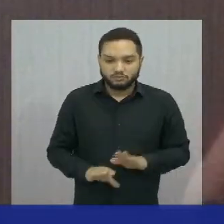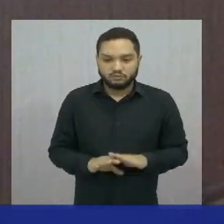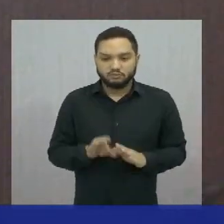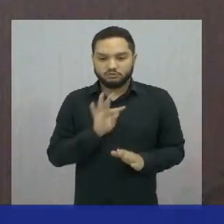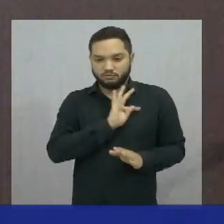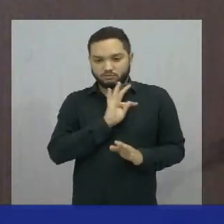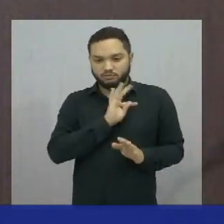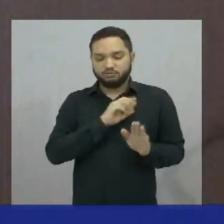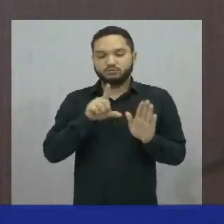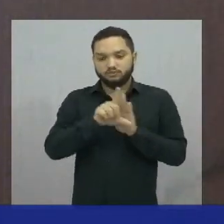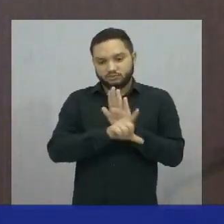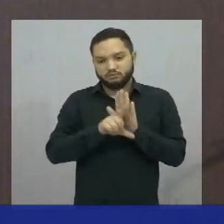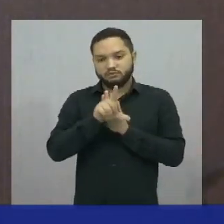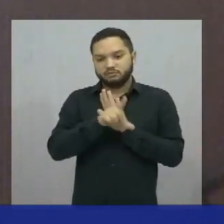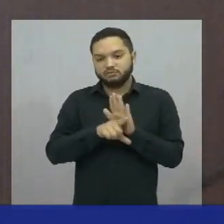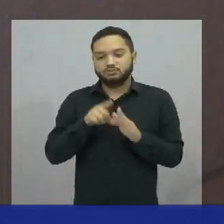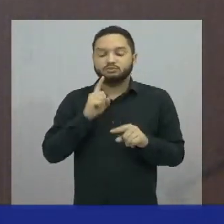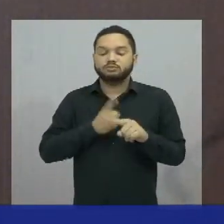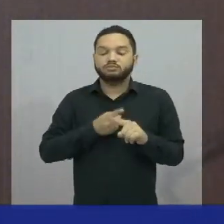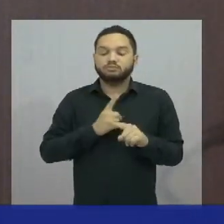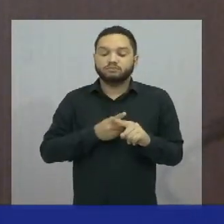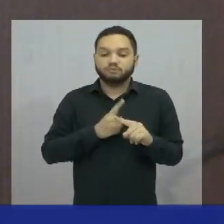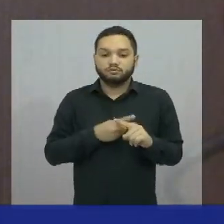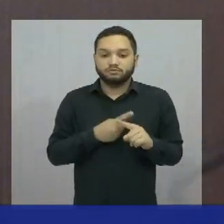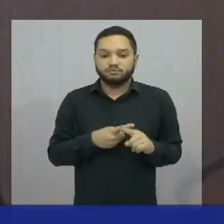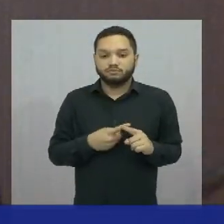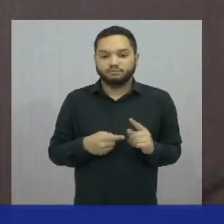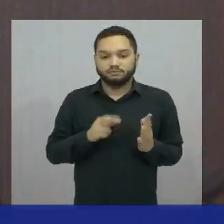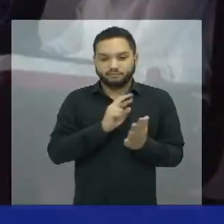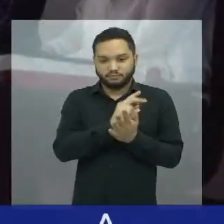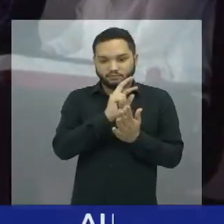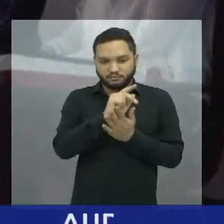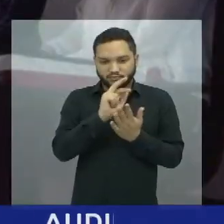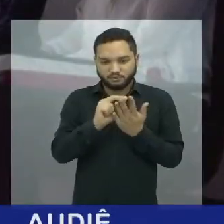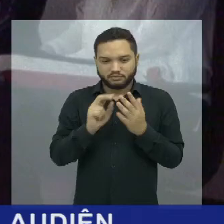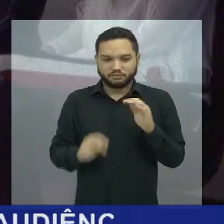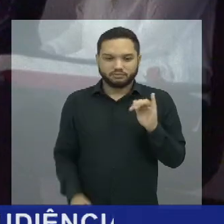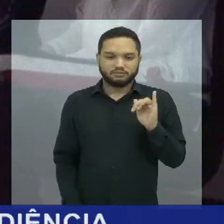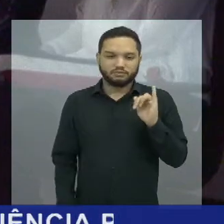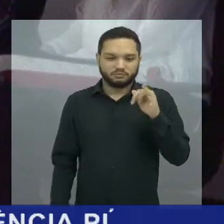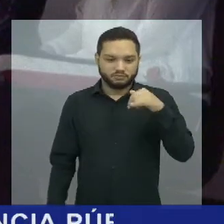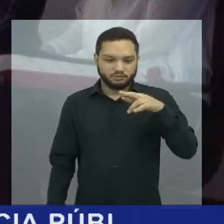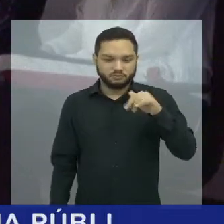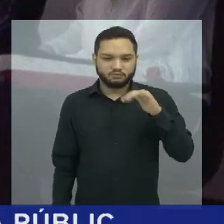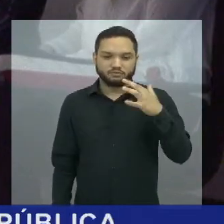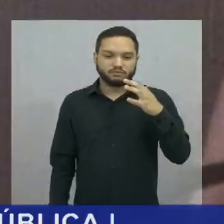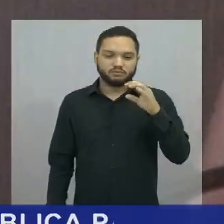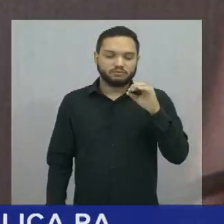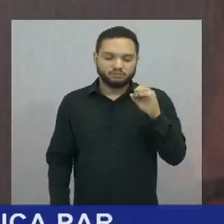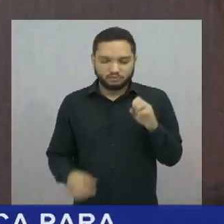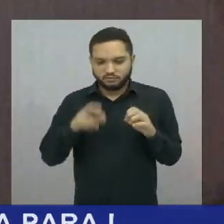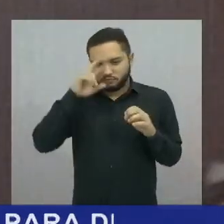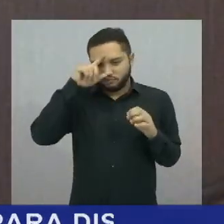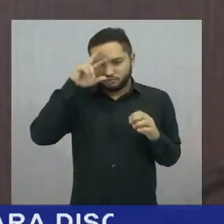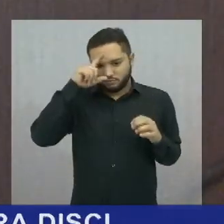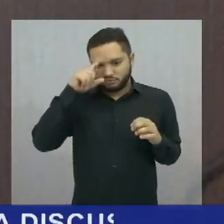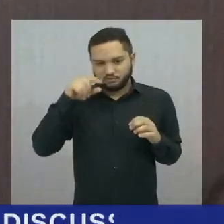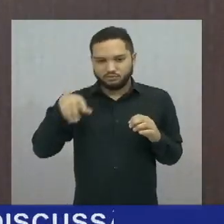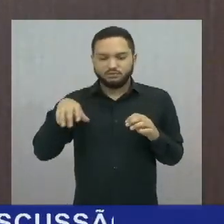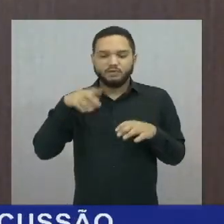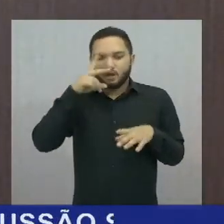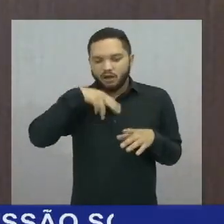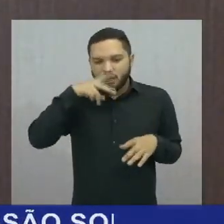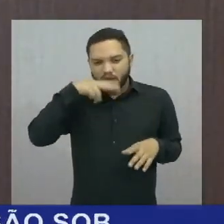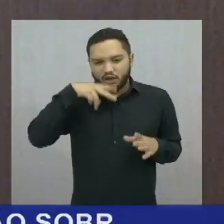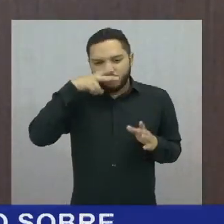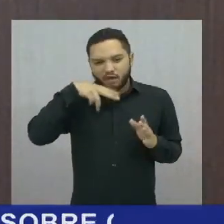técnica legislativa, vereador, porque várias infrações estão repetidas, estão um pouco espalhadas,